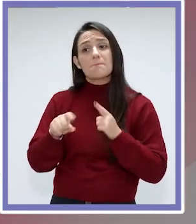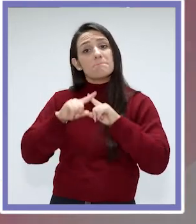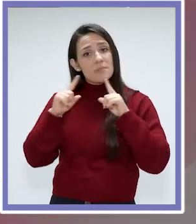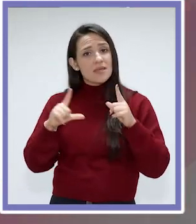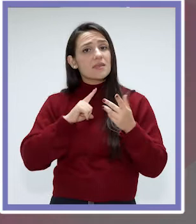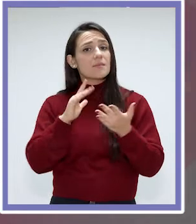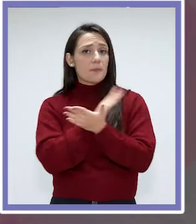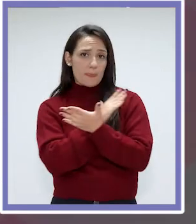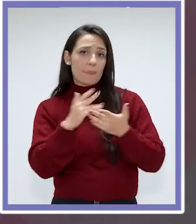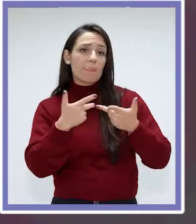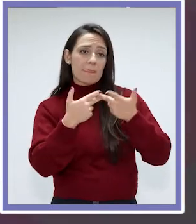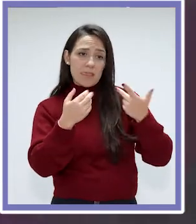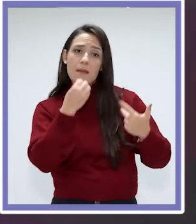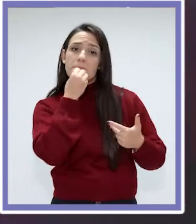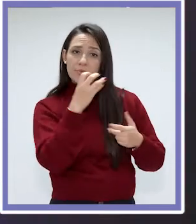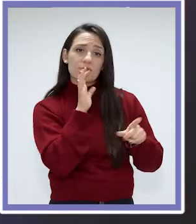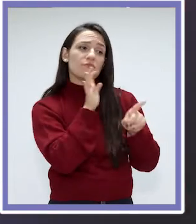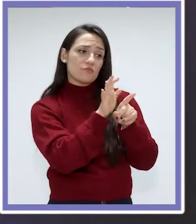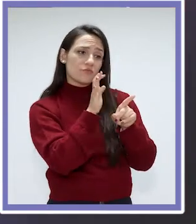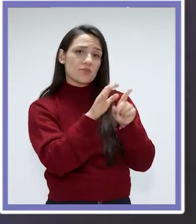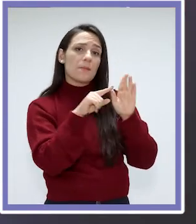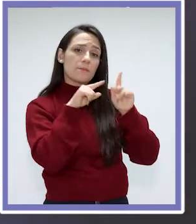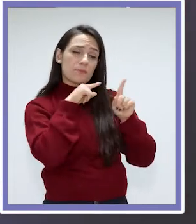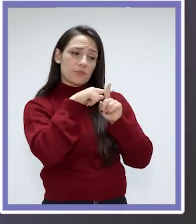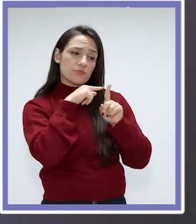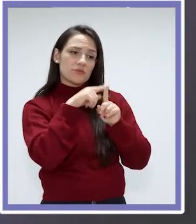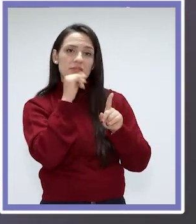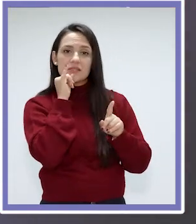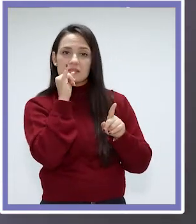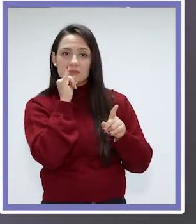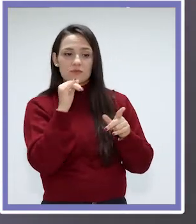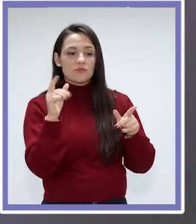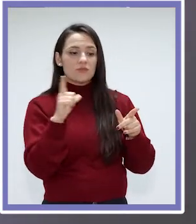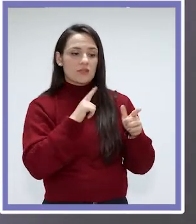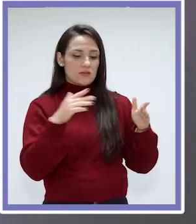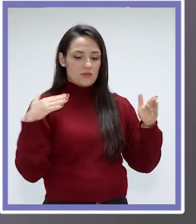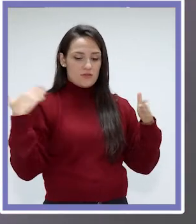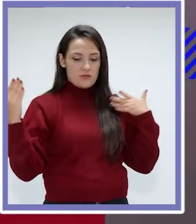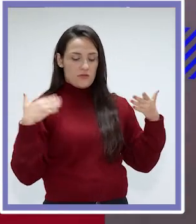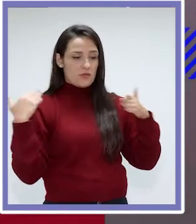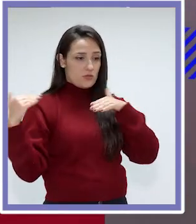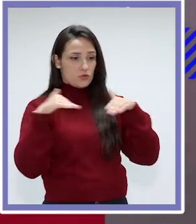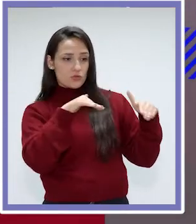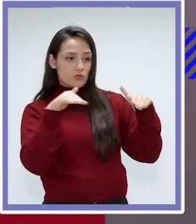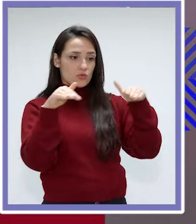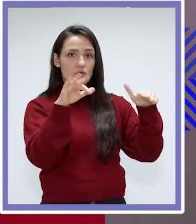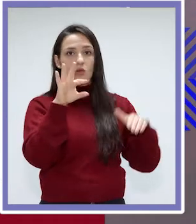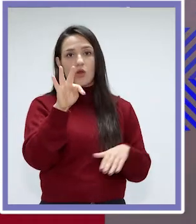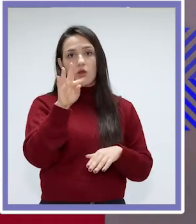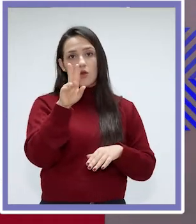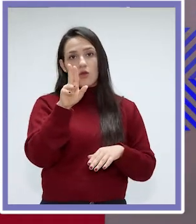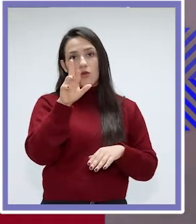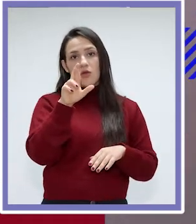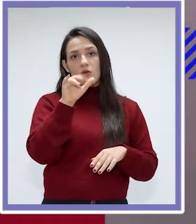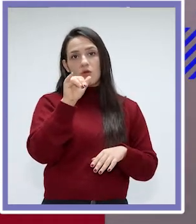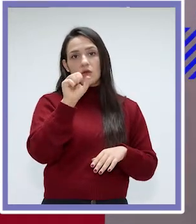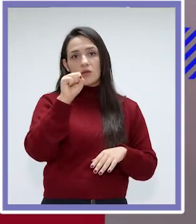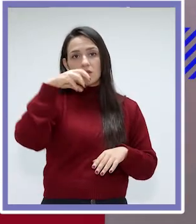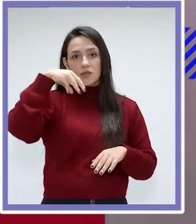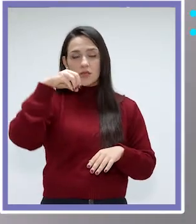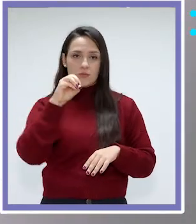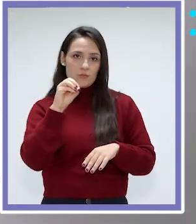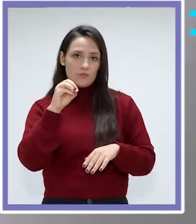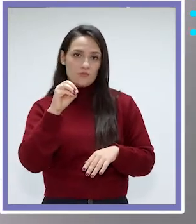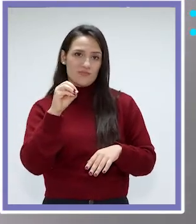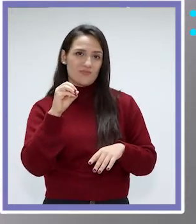questões também vêm em termos, por exemplo, do turismo, né? A gente é um turismo, quando a gente fala de Mato Grosso do Sul, a gente